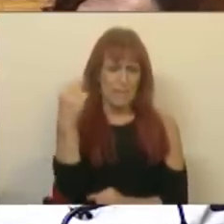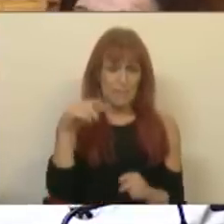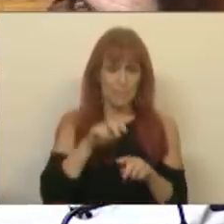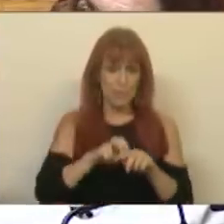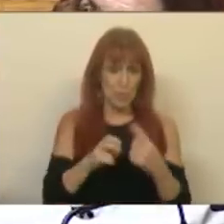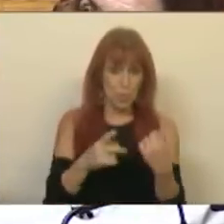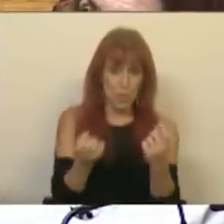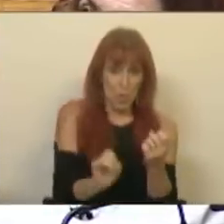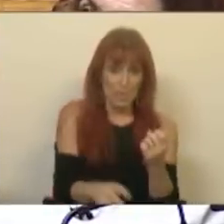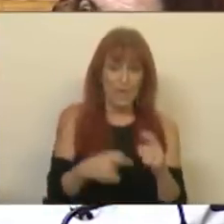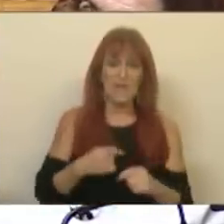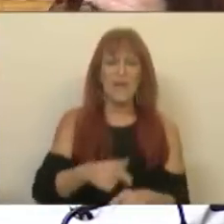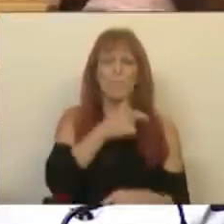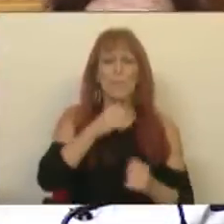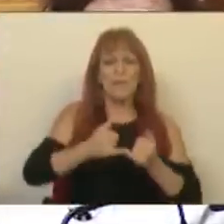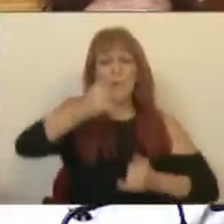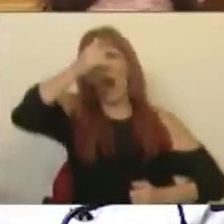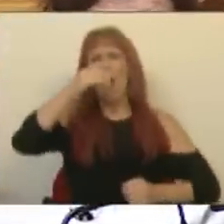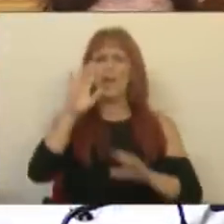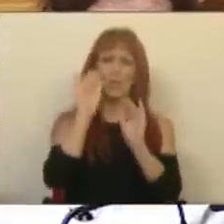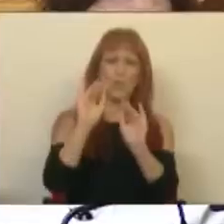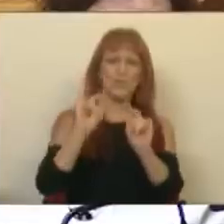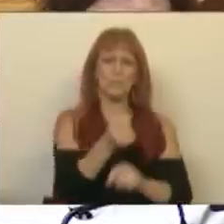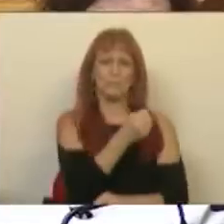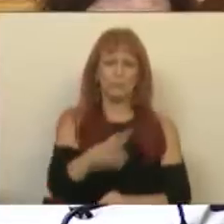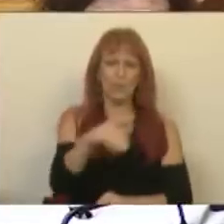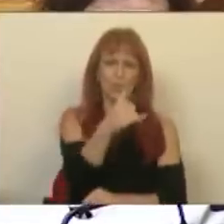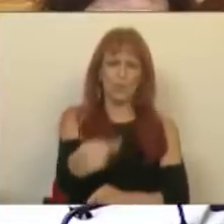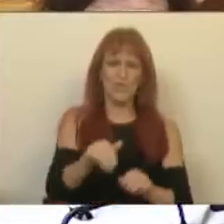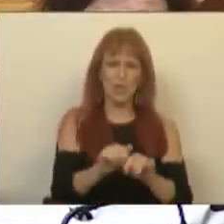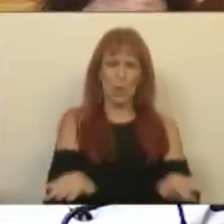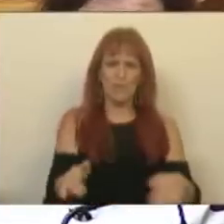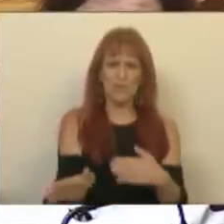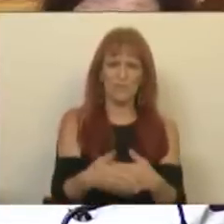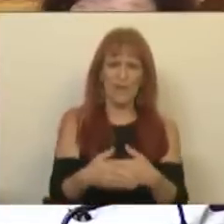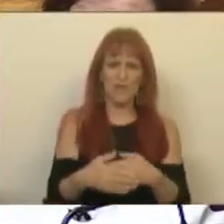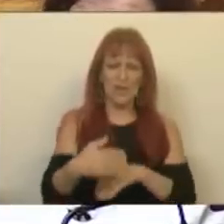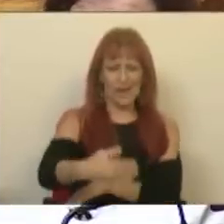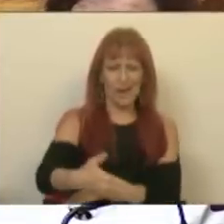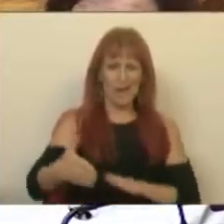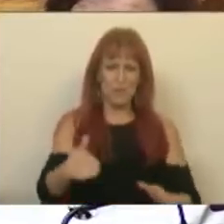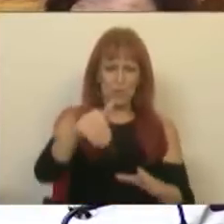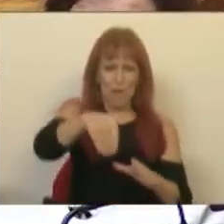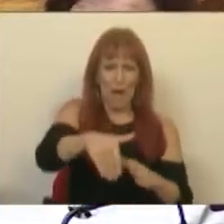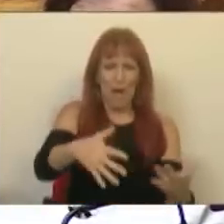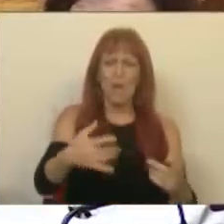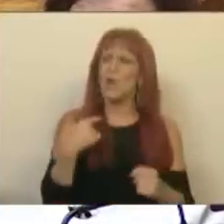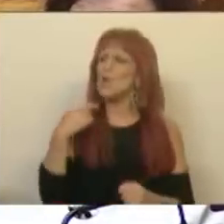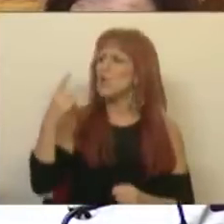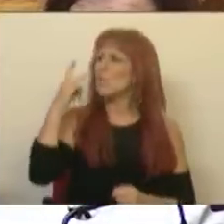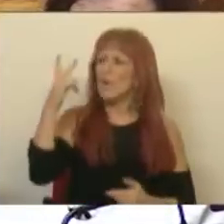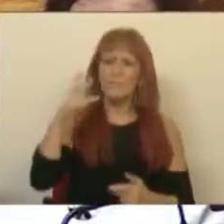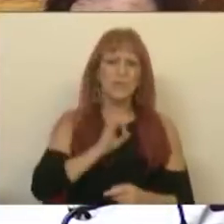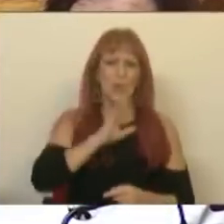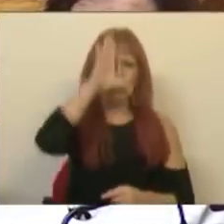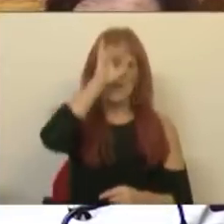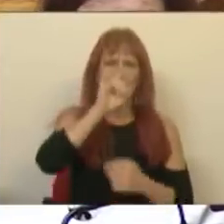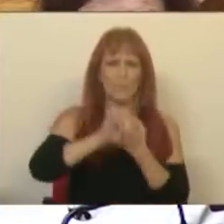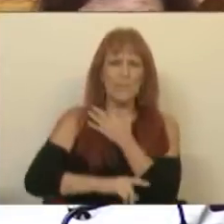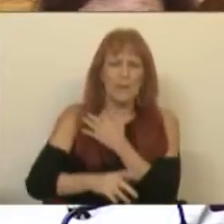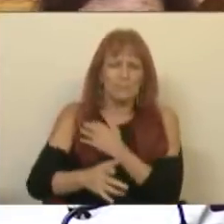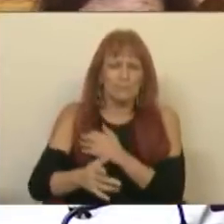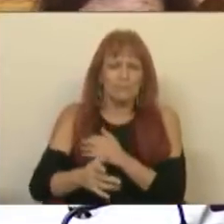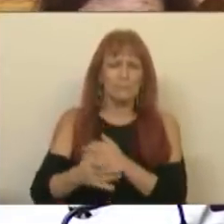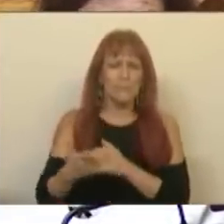disciplina a promessa da distalização da educação com 200 o computadores fechados em caixotes e aquilo que nós vemos se o